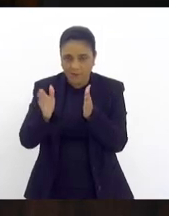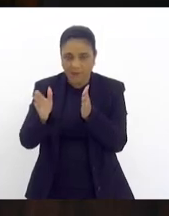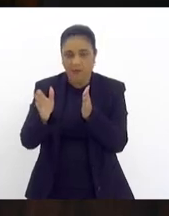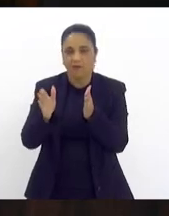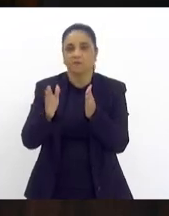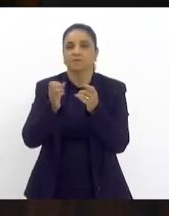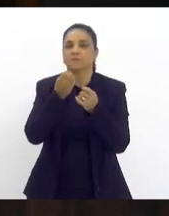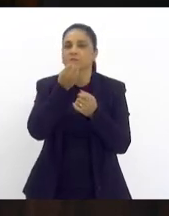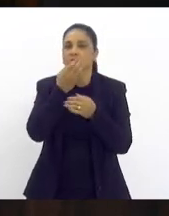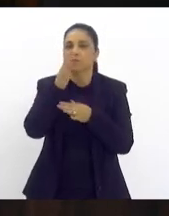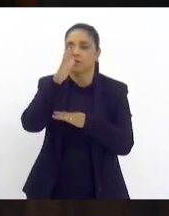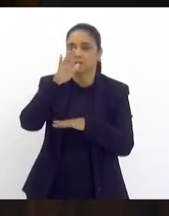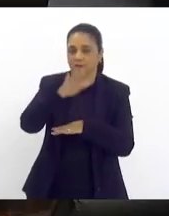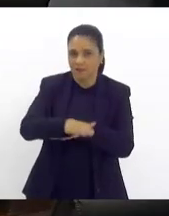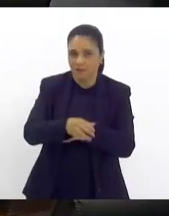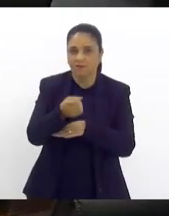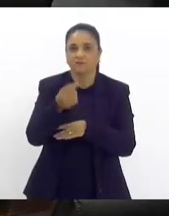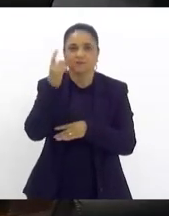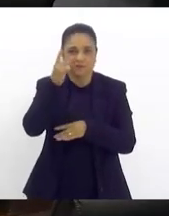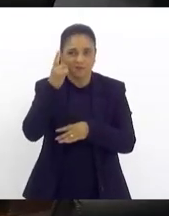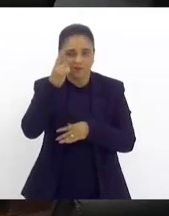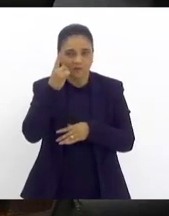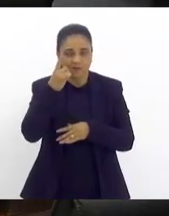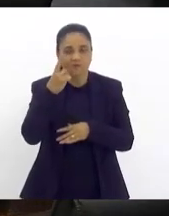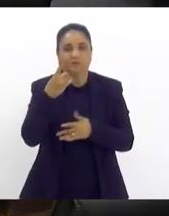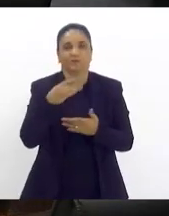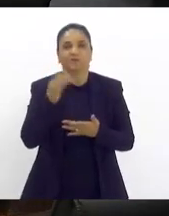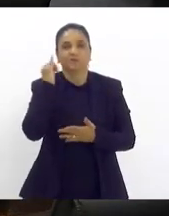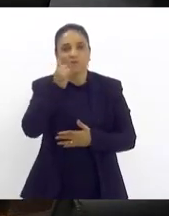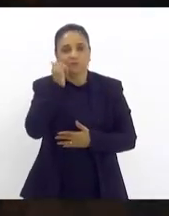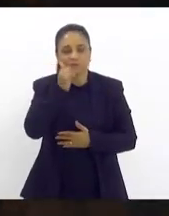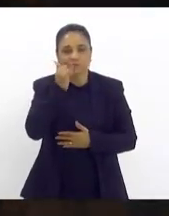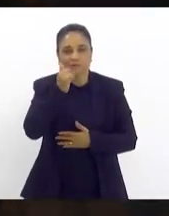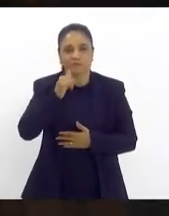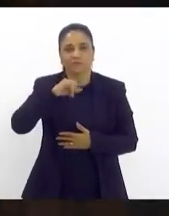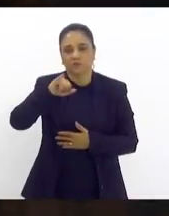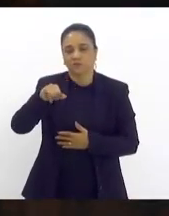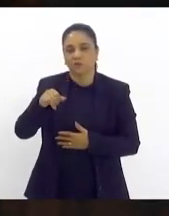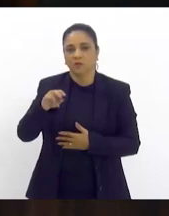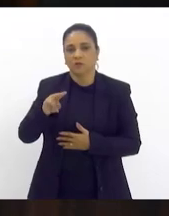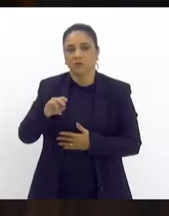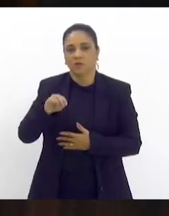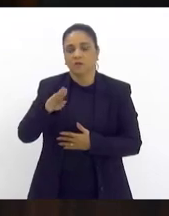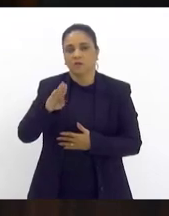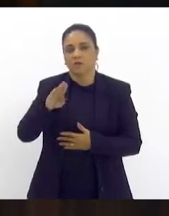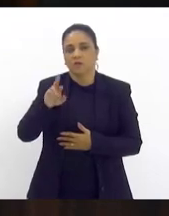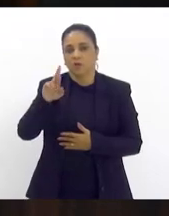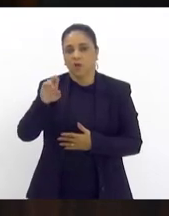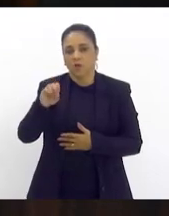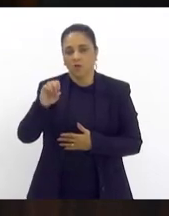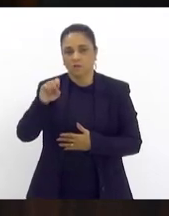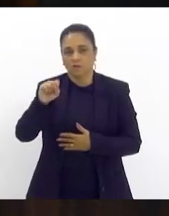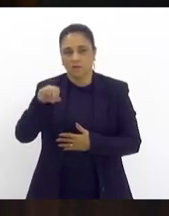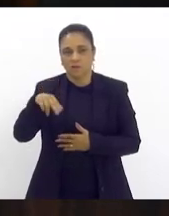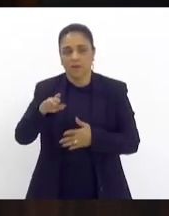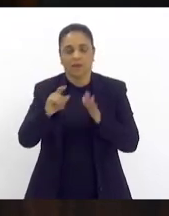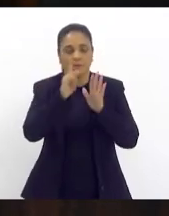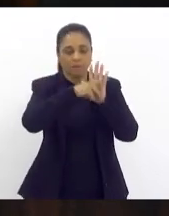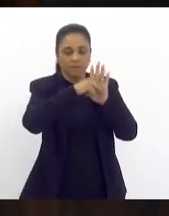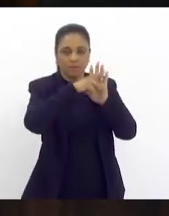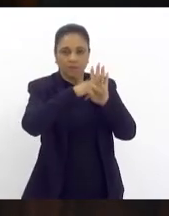Boa tarde Deputado anuncio Deputado José em primeira discussão projeto de lei